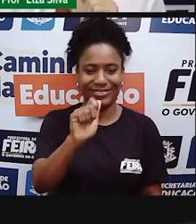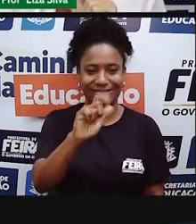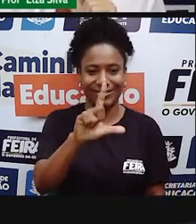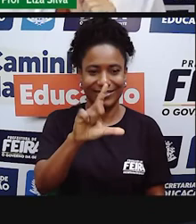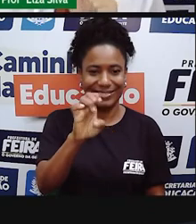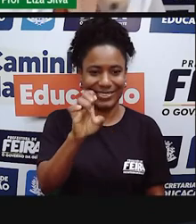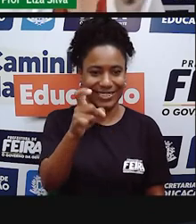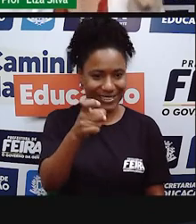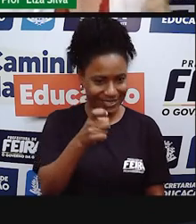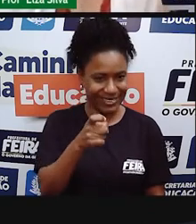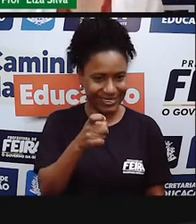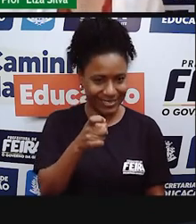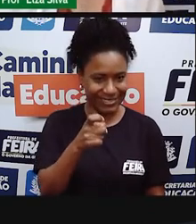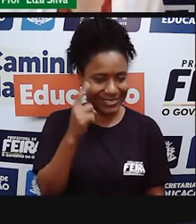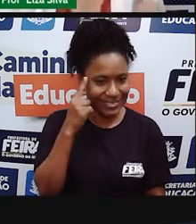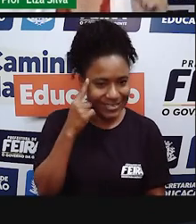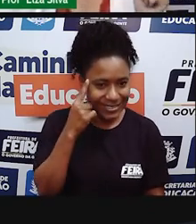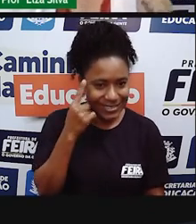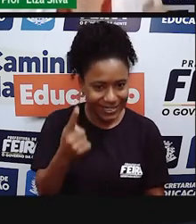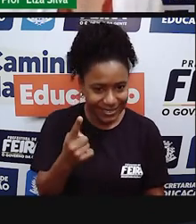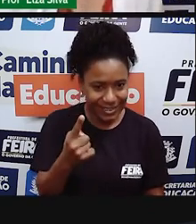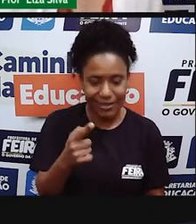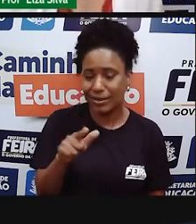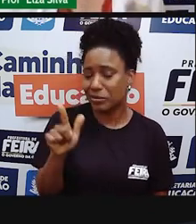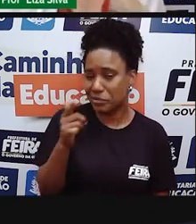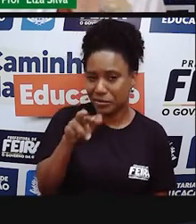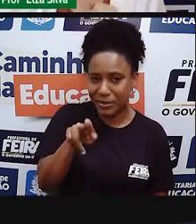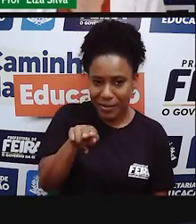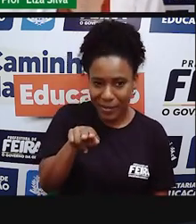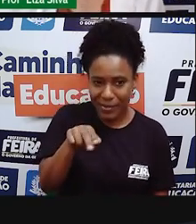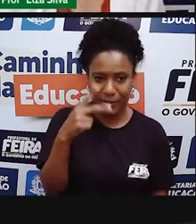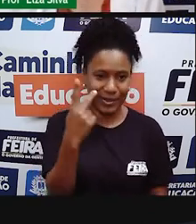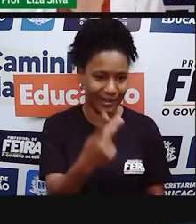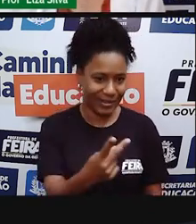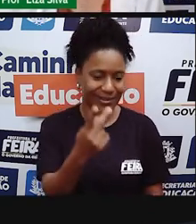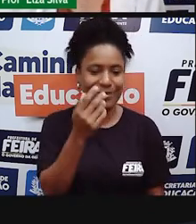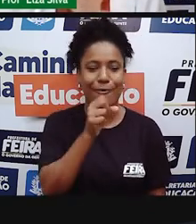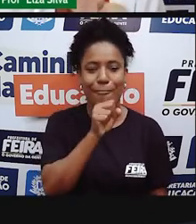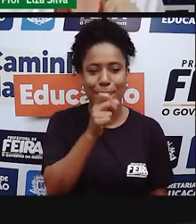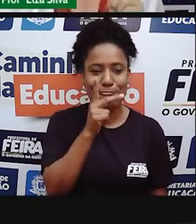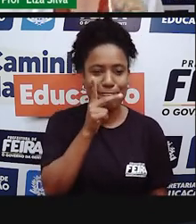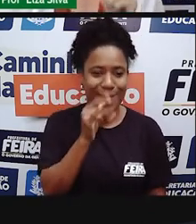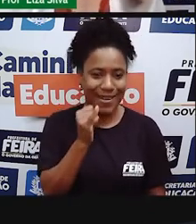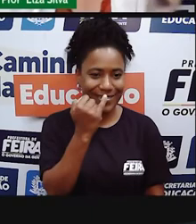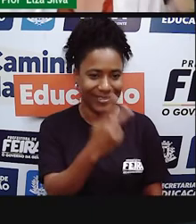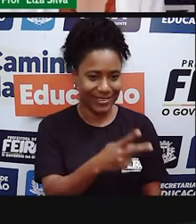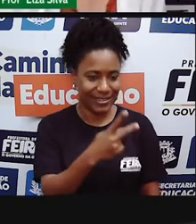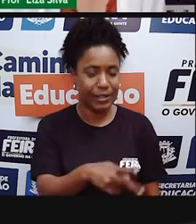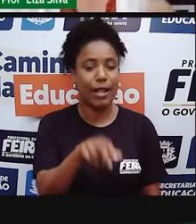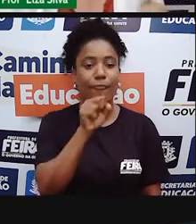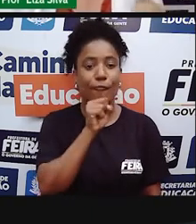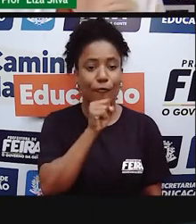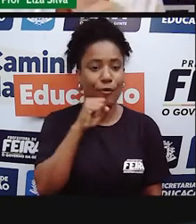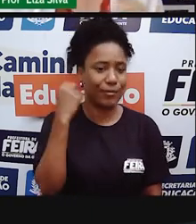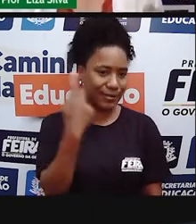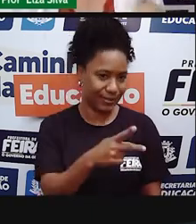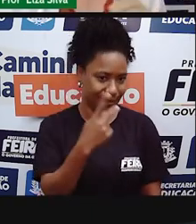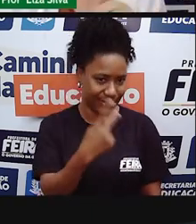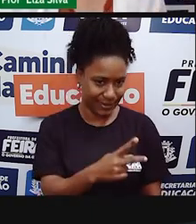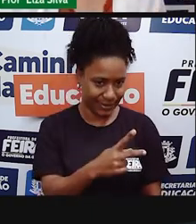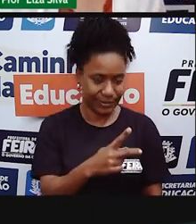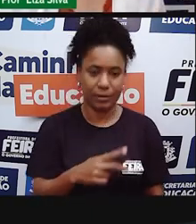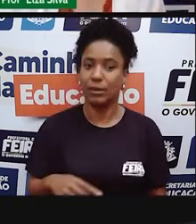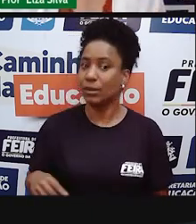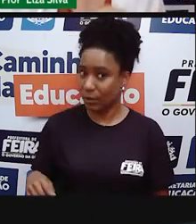objeto possuído, no caso aqui, irmãos, pai e avó. Então, a estrutura para nós